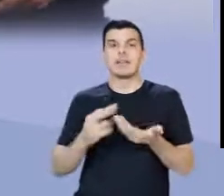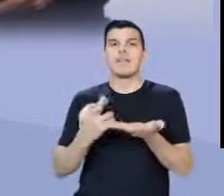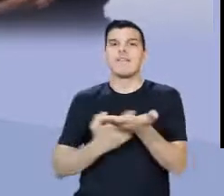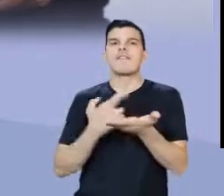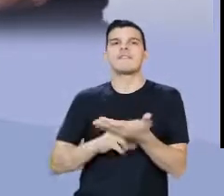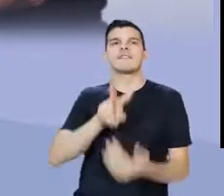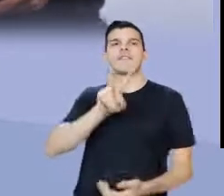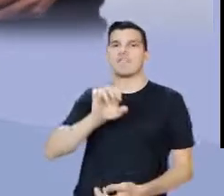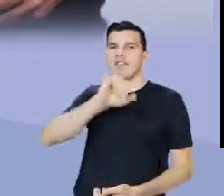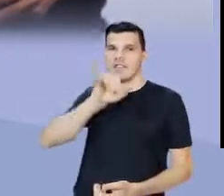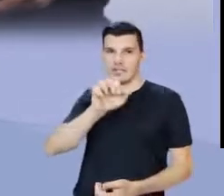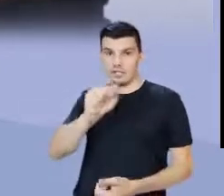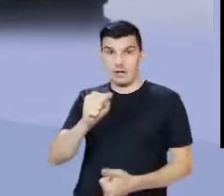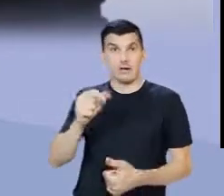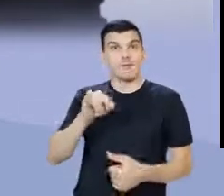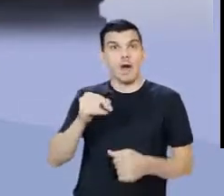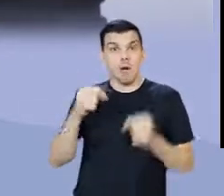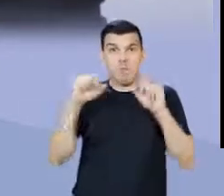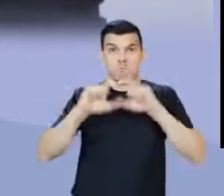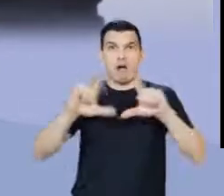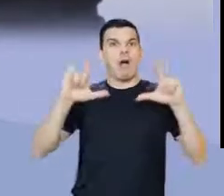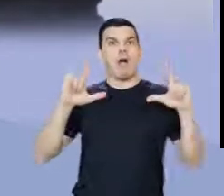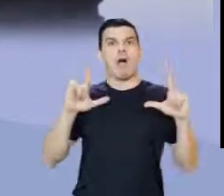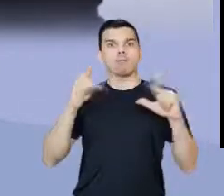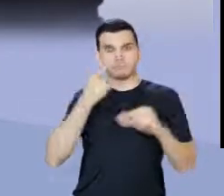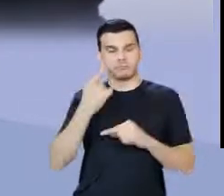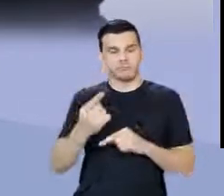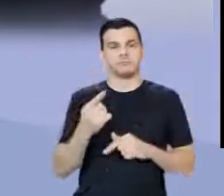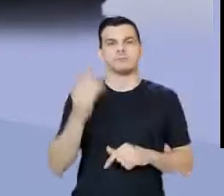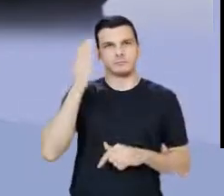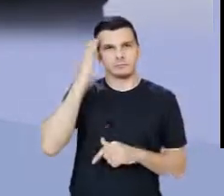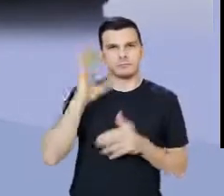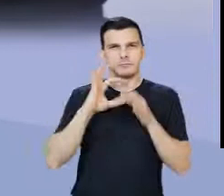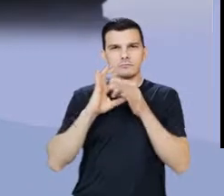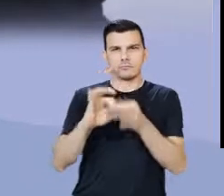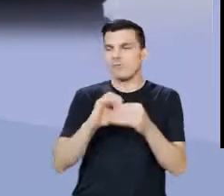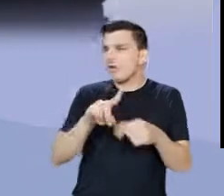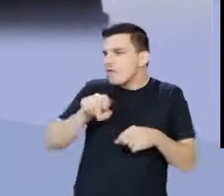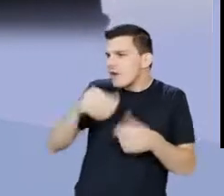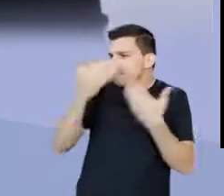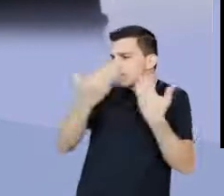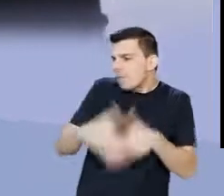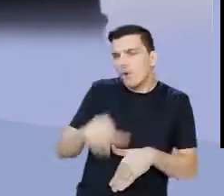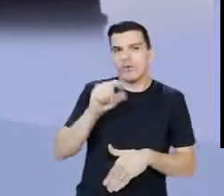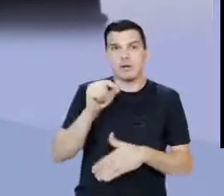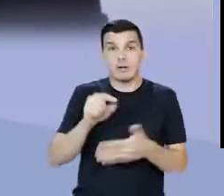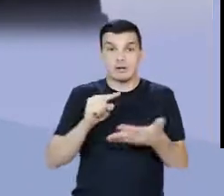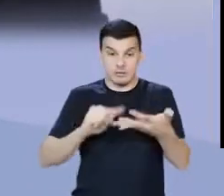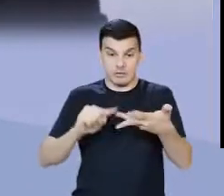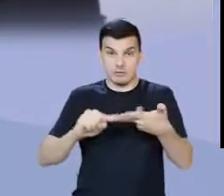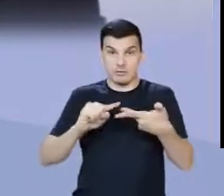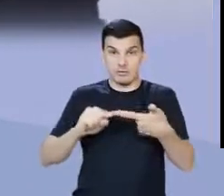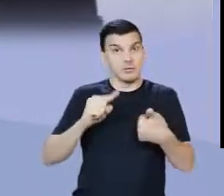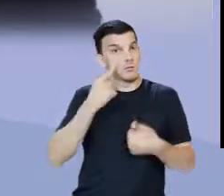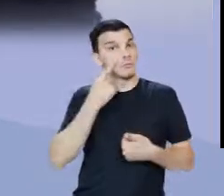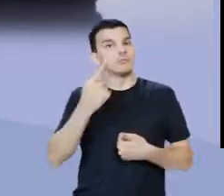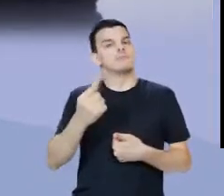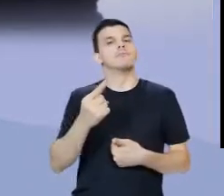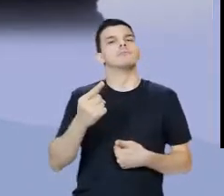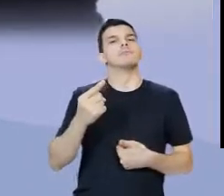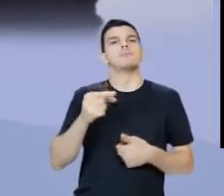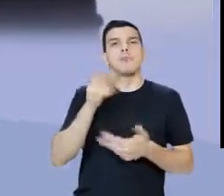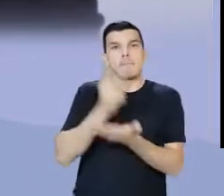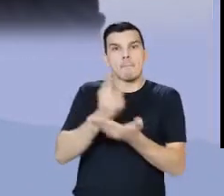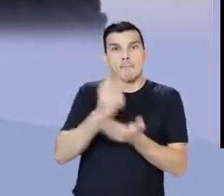para a revista Veja da época. E aquilo vai virar um escândalo. Eu quero que você entenda, já que você vai fazer uma prova que exija